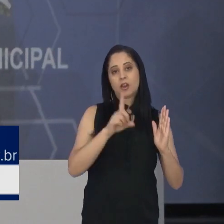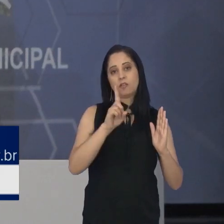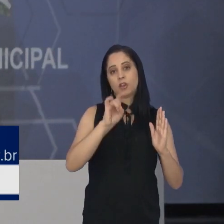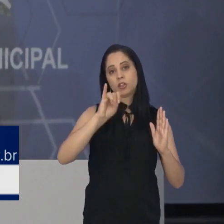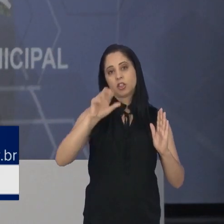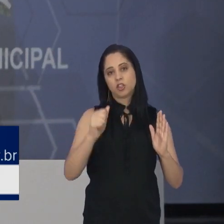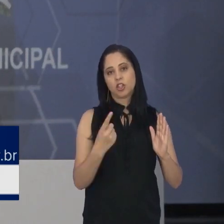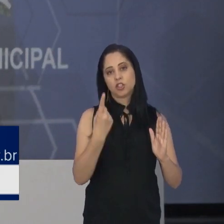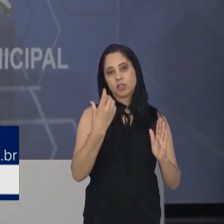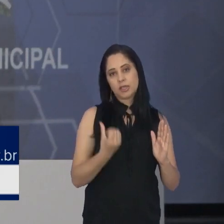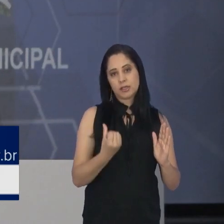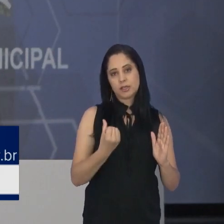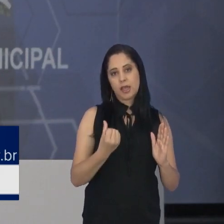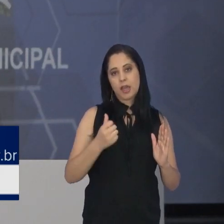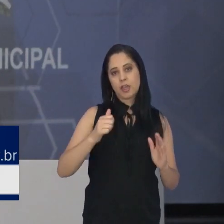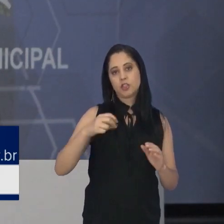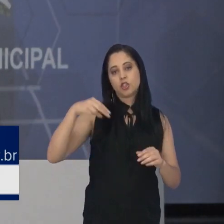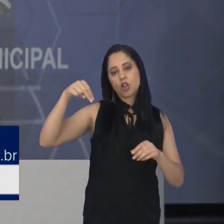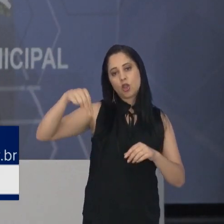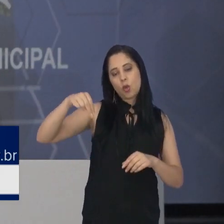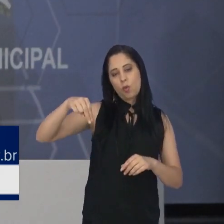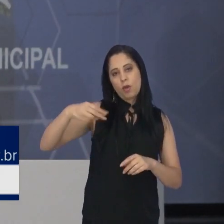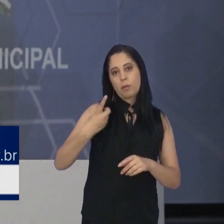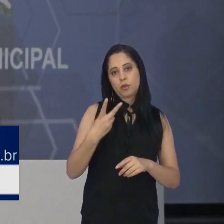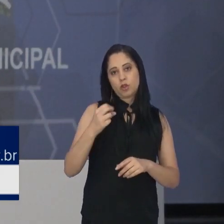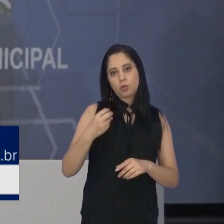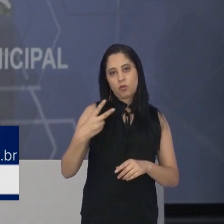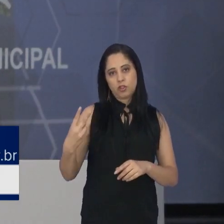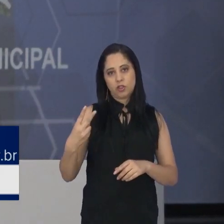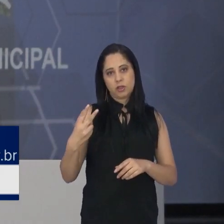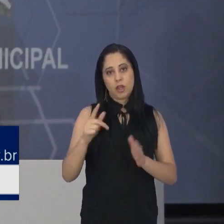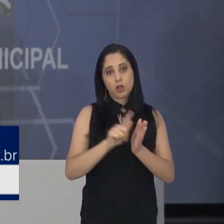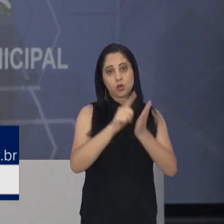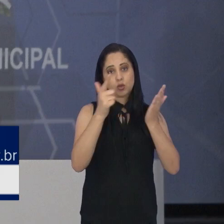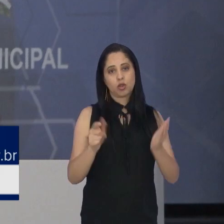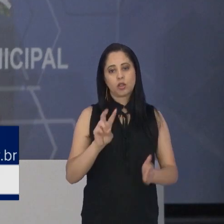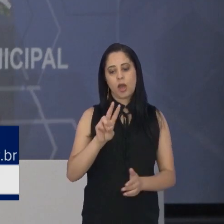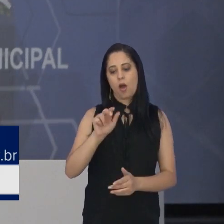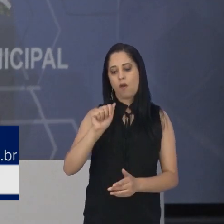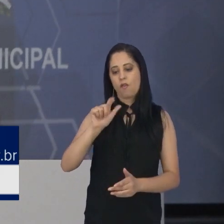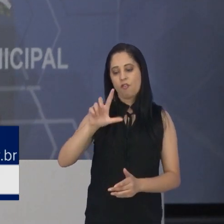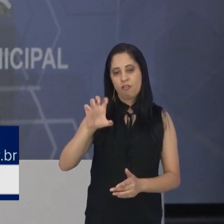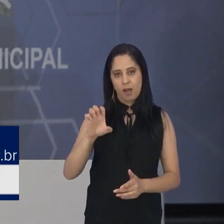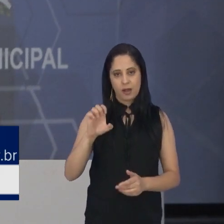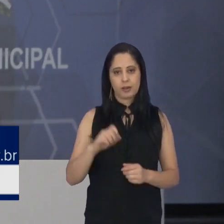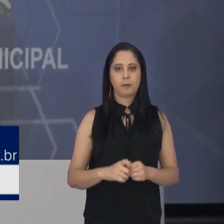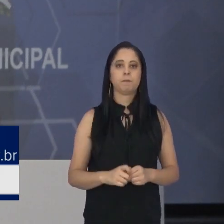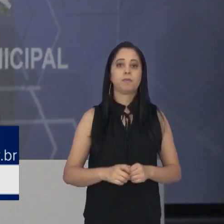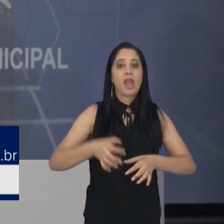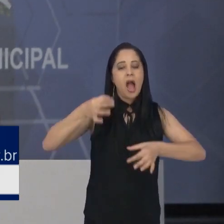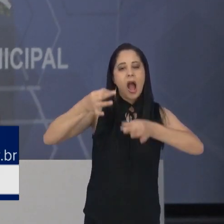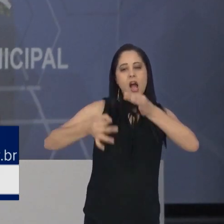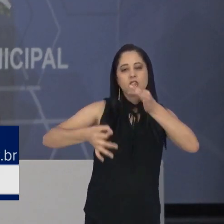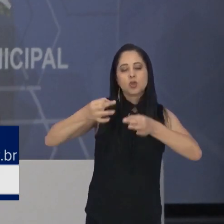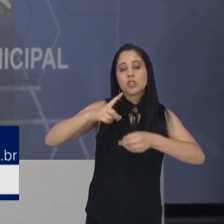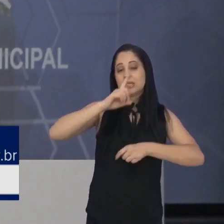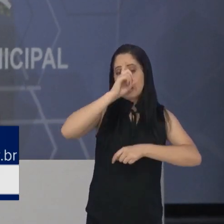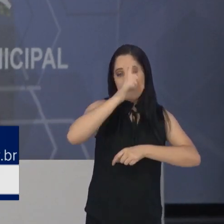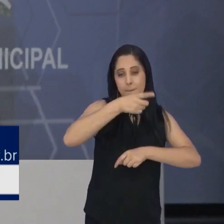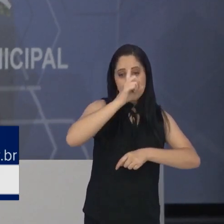16/11 deste ano, do jornal Vale. Justiça determina...